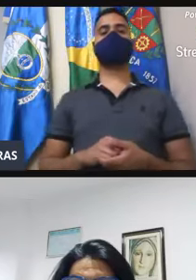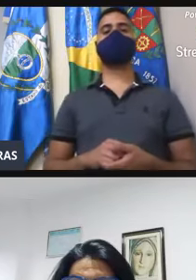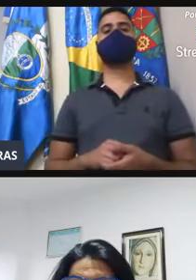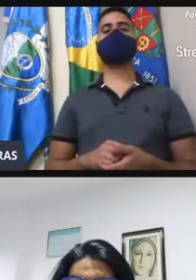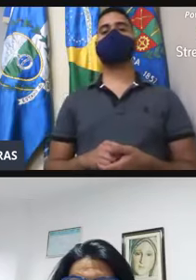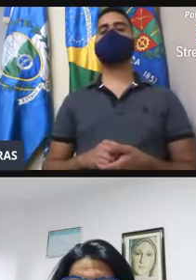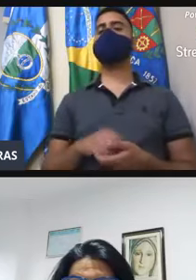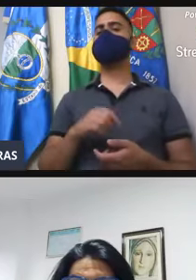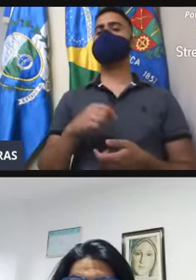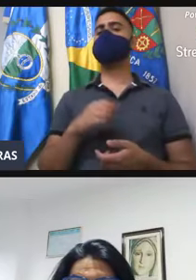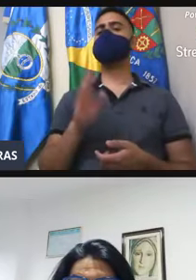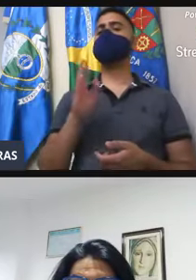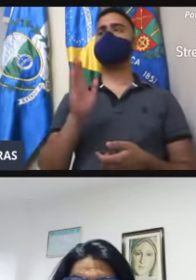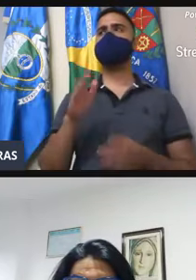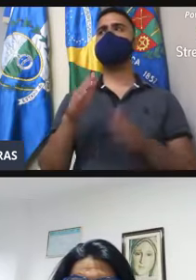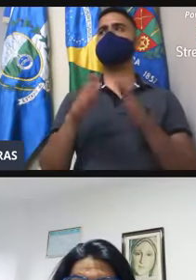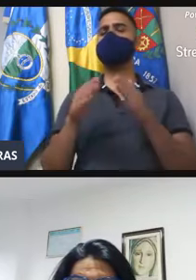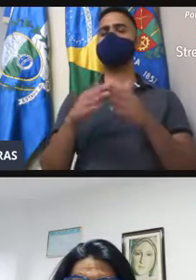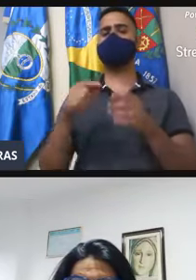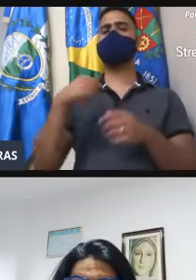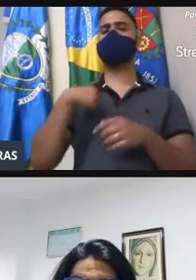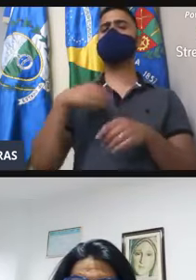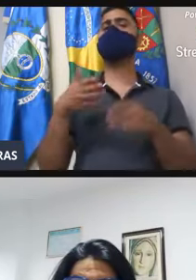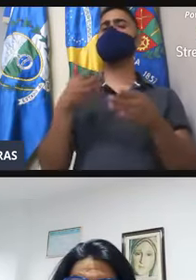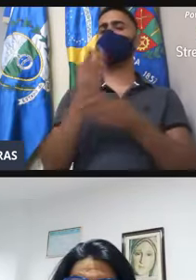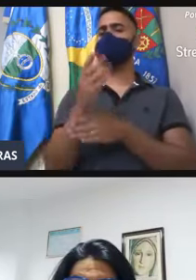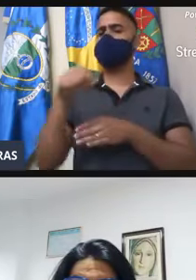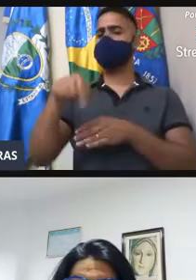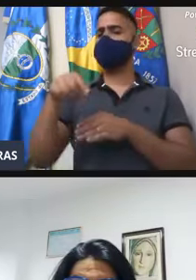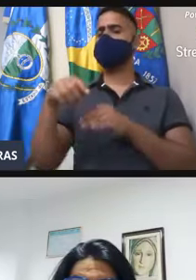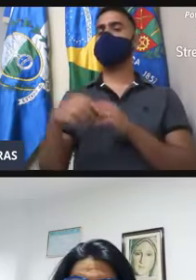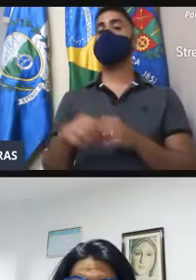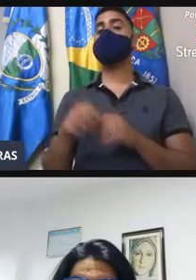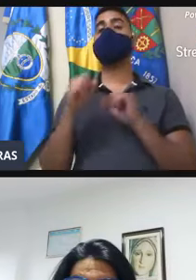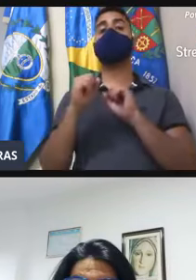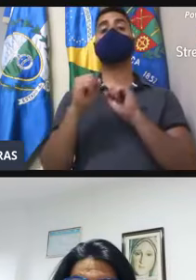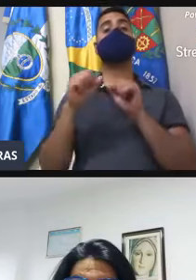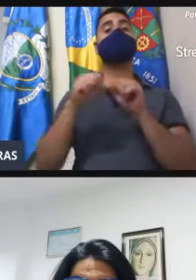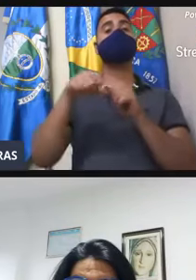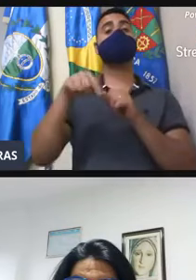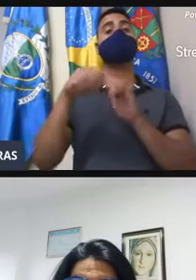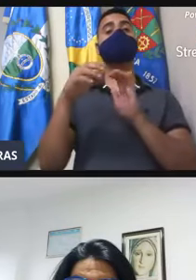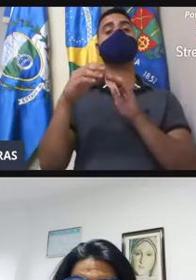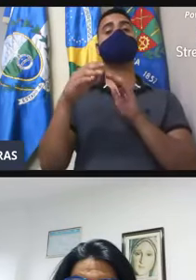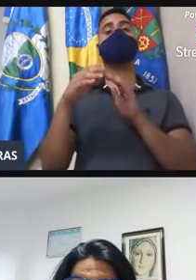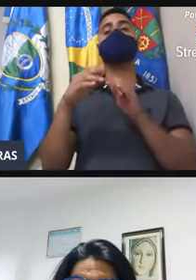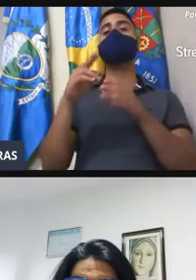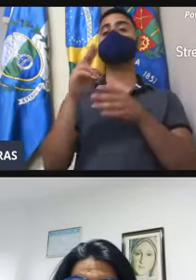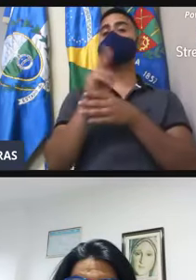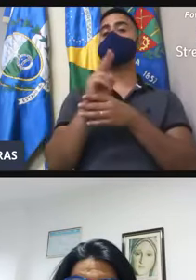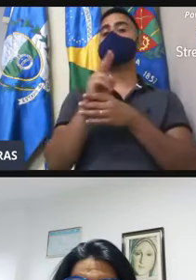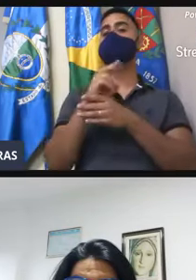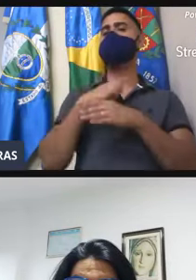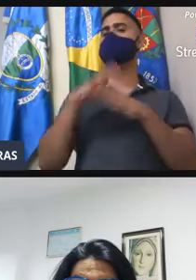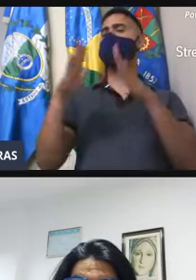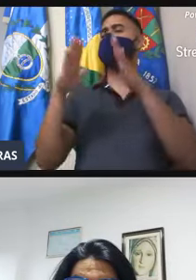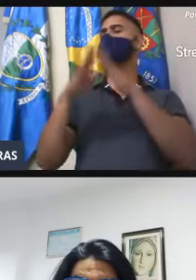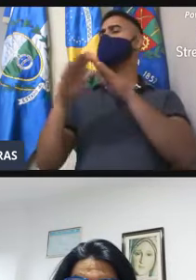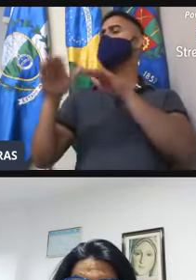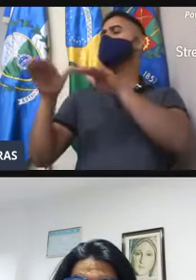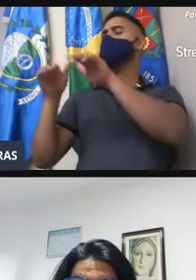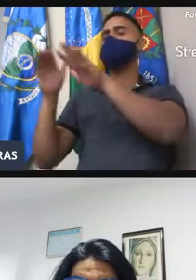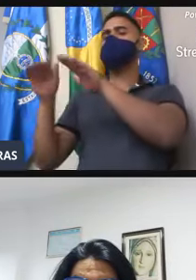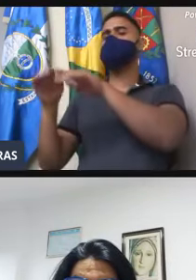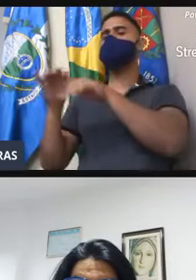requerimento meu aprovado nesse plenário, e a gente possa, em Valença, ter uma casa de acolhida